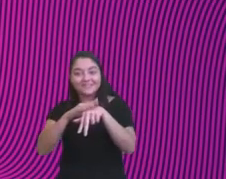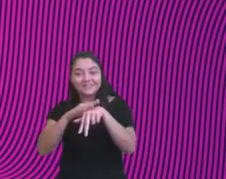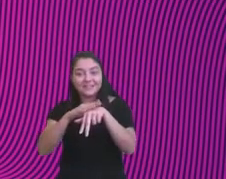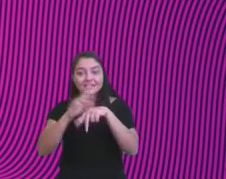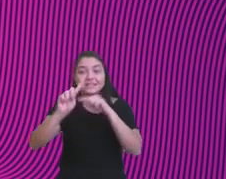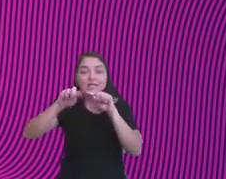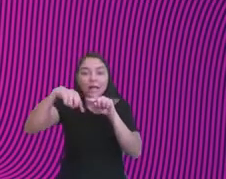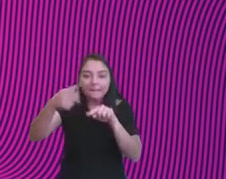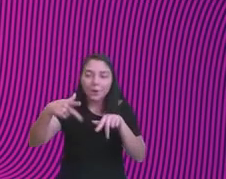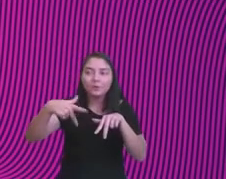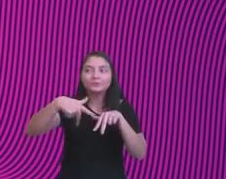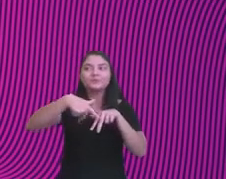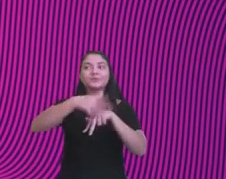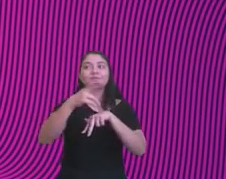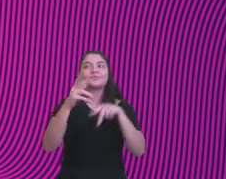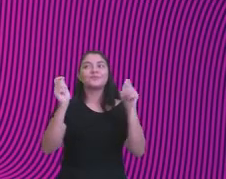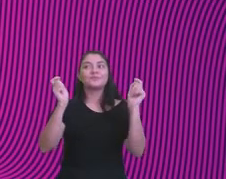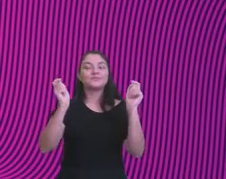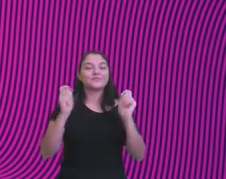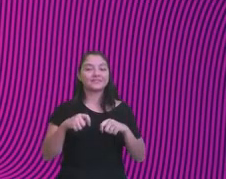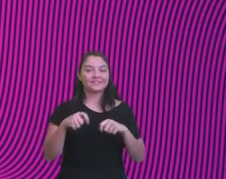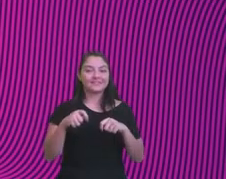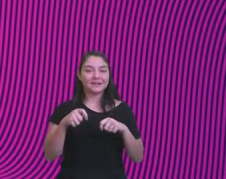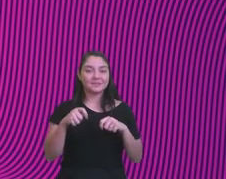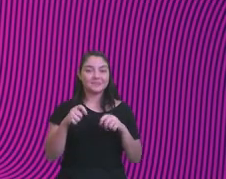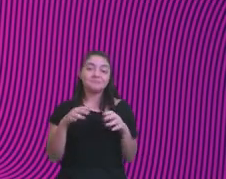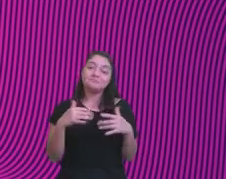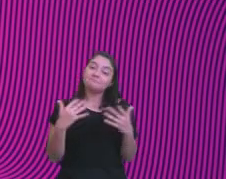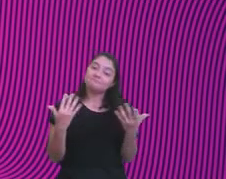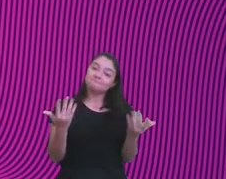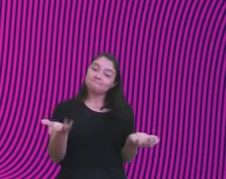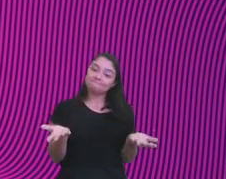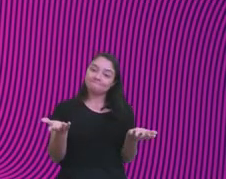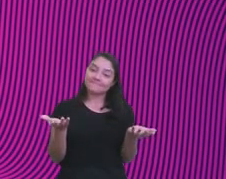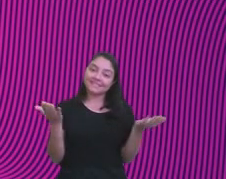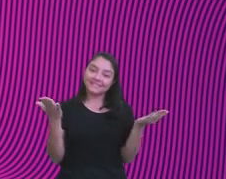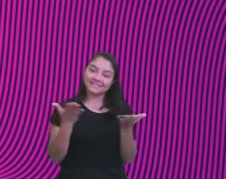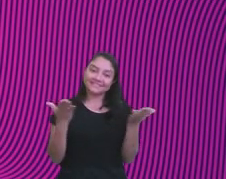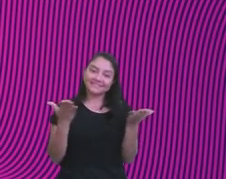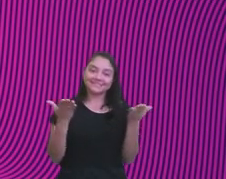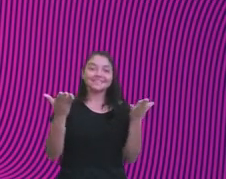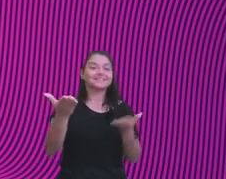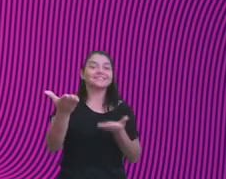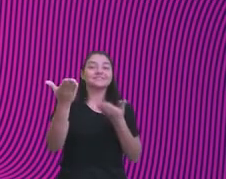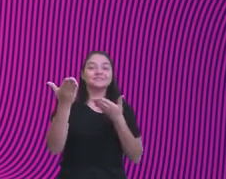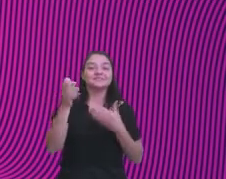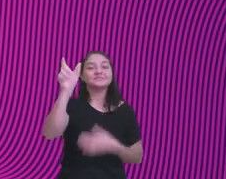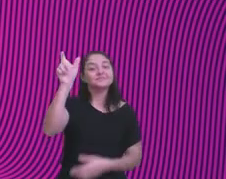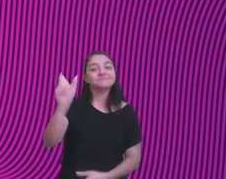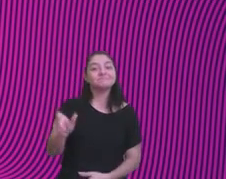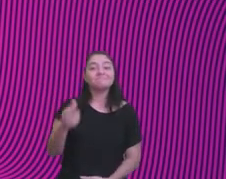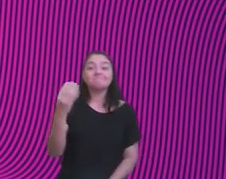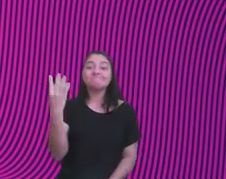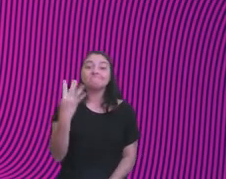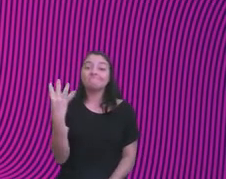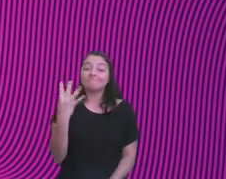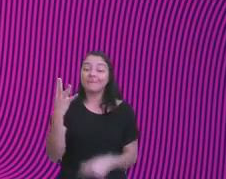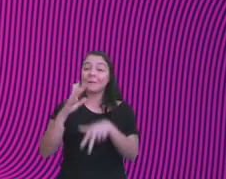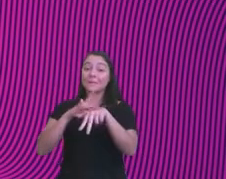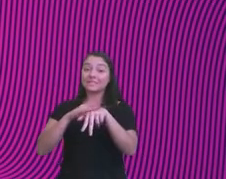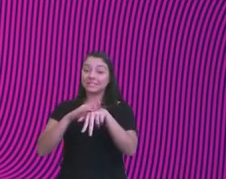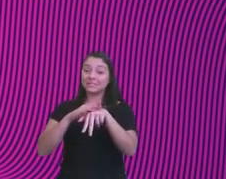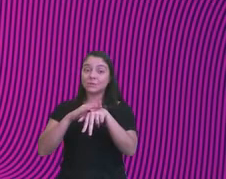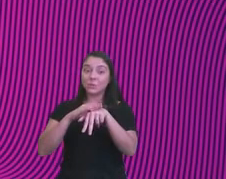cirurgia do reto. Bom, eu vou passar, então, para o caso clínico 4, tá? O caso